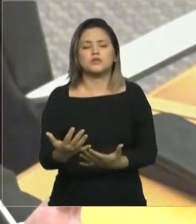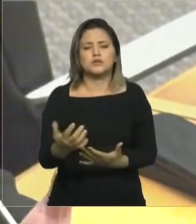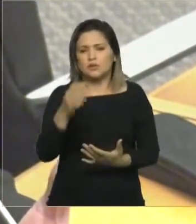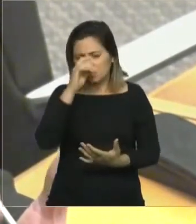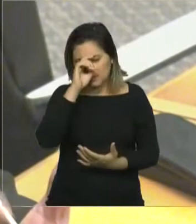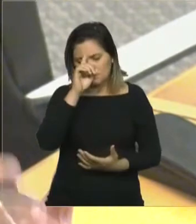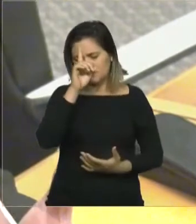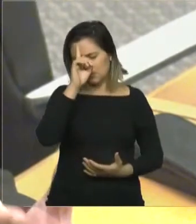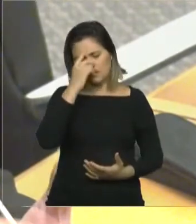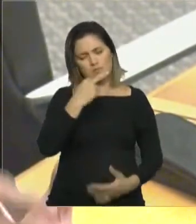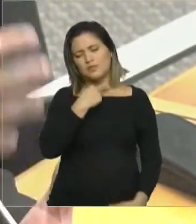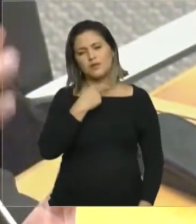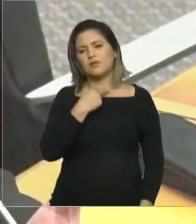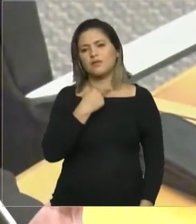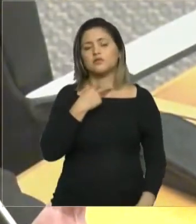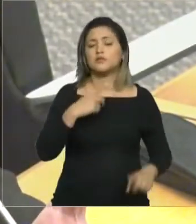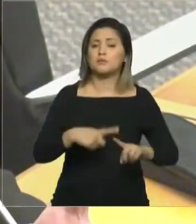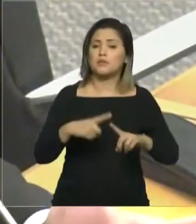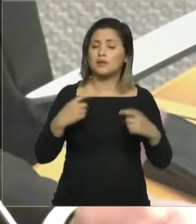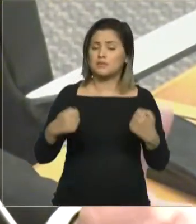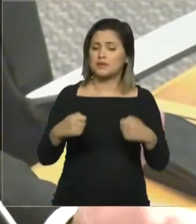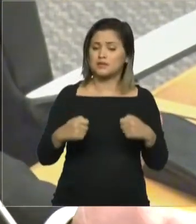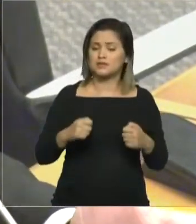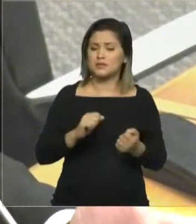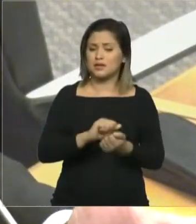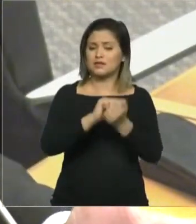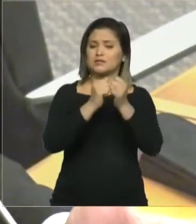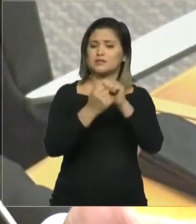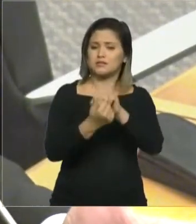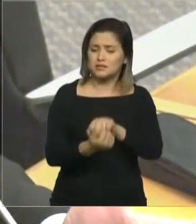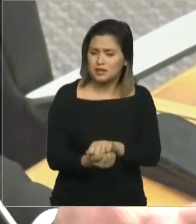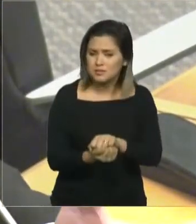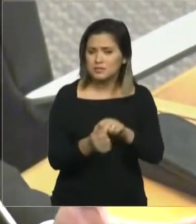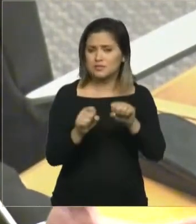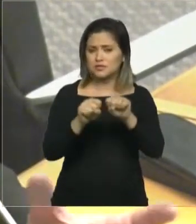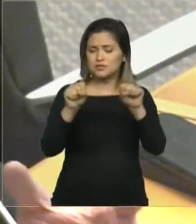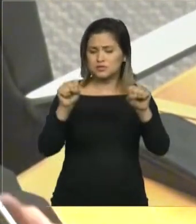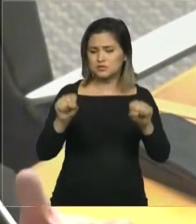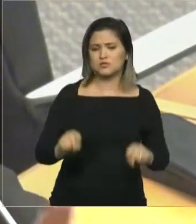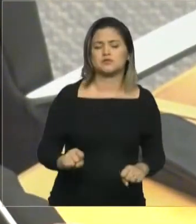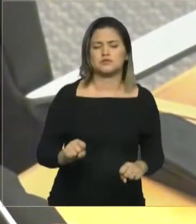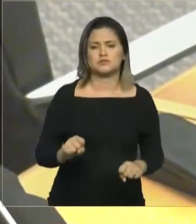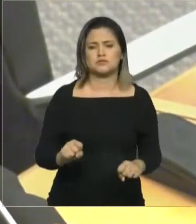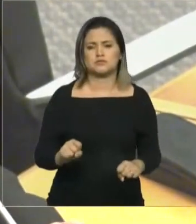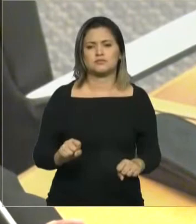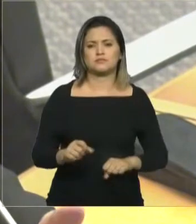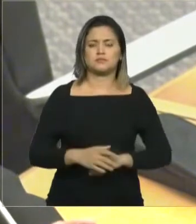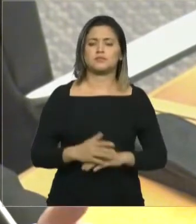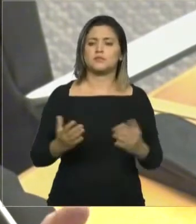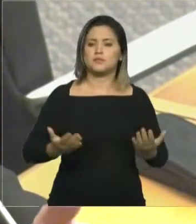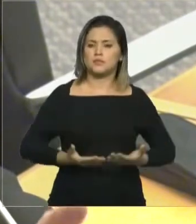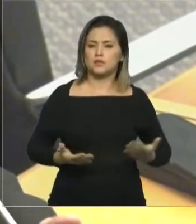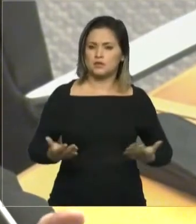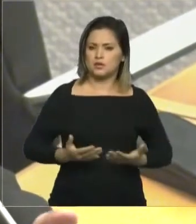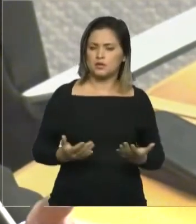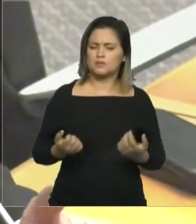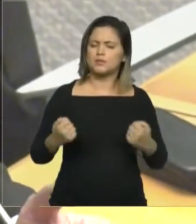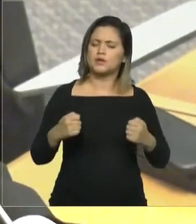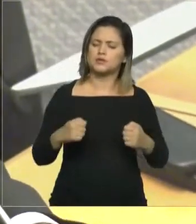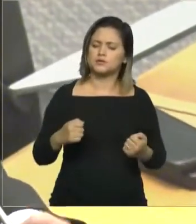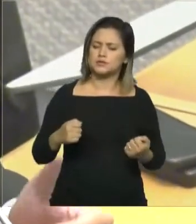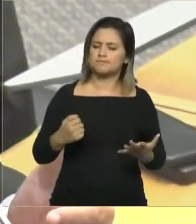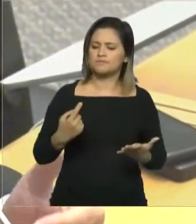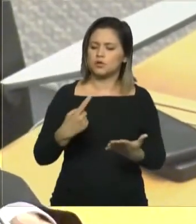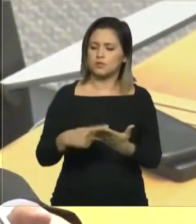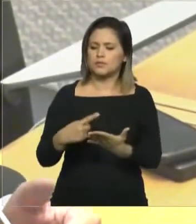as expectativas e as responsabilidades de cada ente federativo. Então, o momento é o momento de repactuação do sistema de